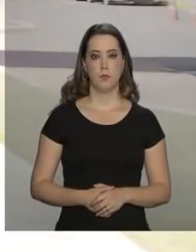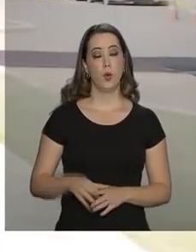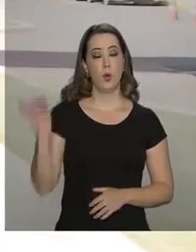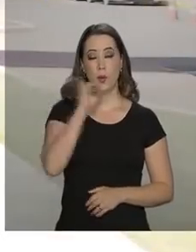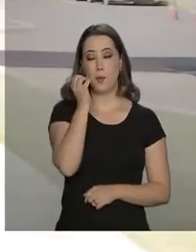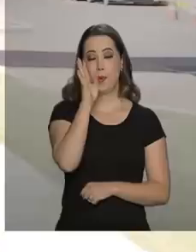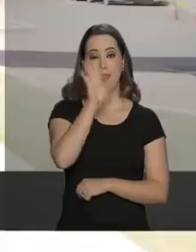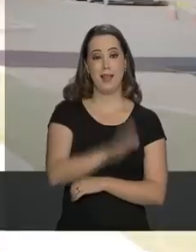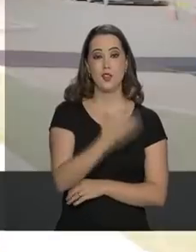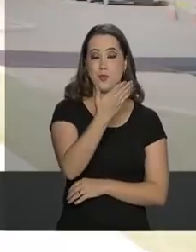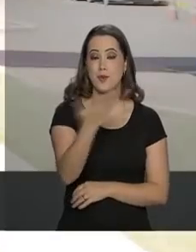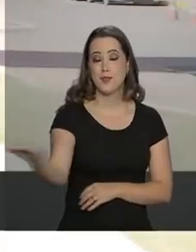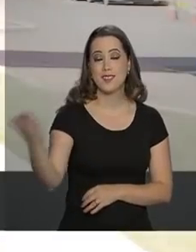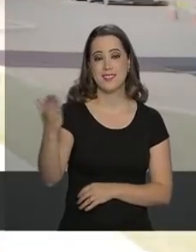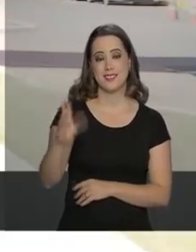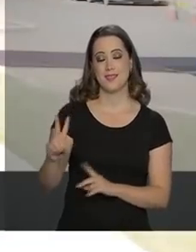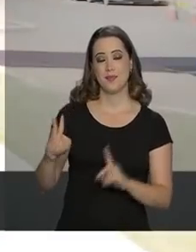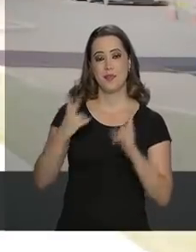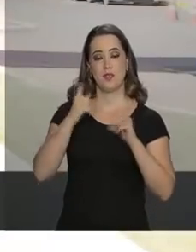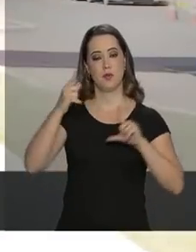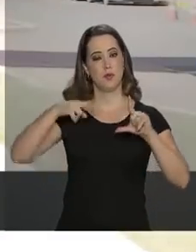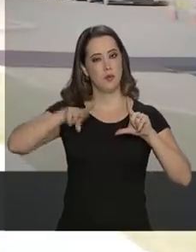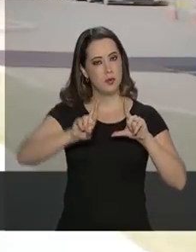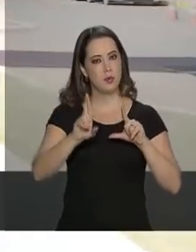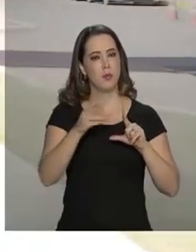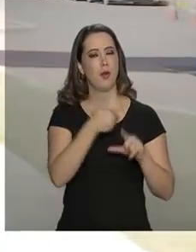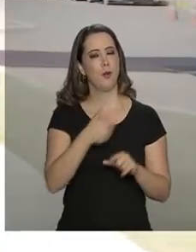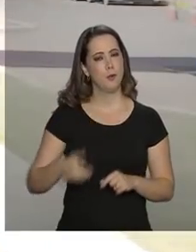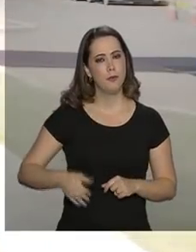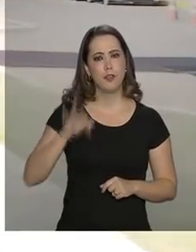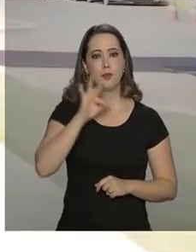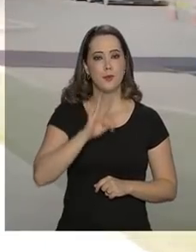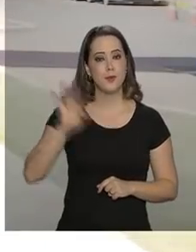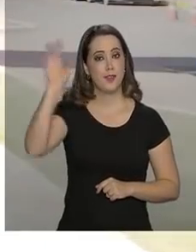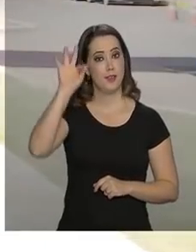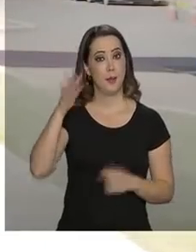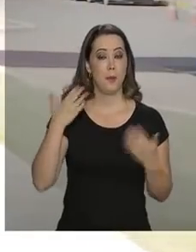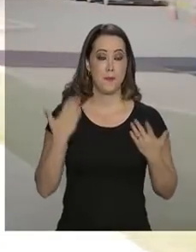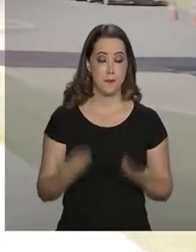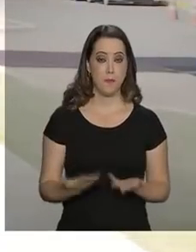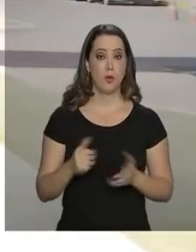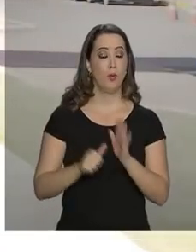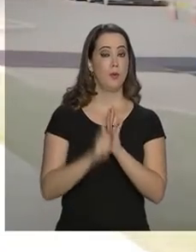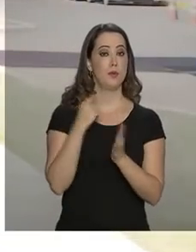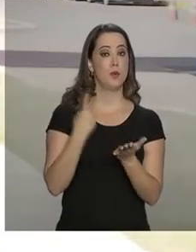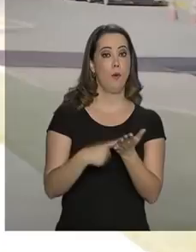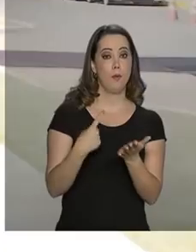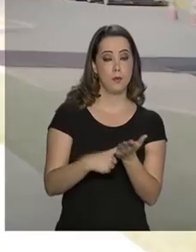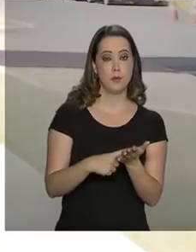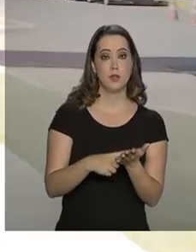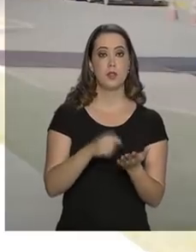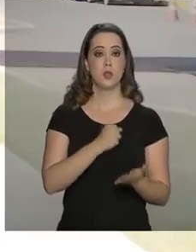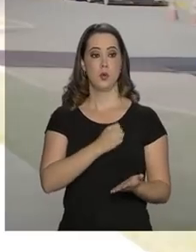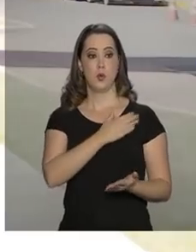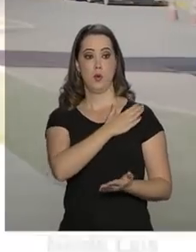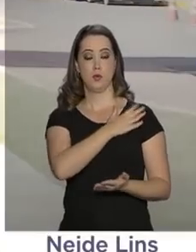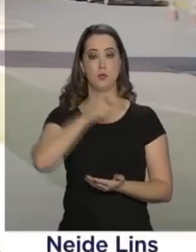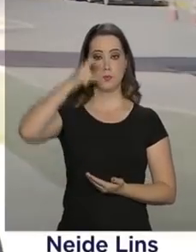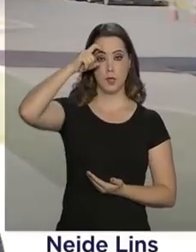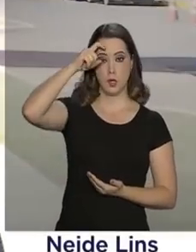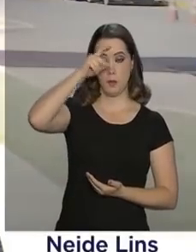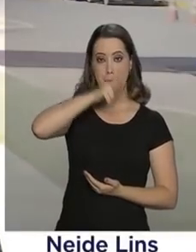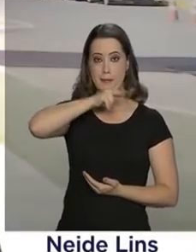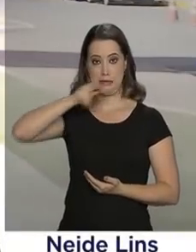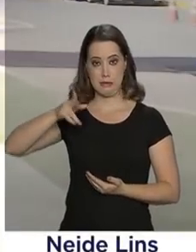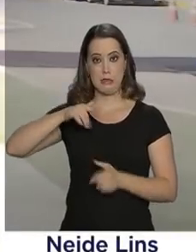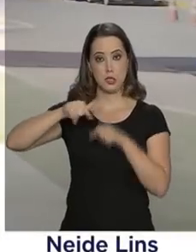boa tarde para você que acompanha NBR a TV do governo federal o primeiro compromisso do presidente em exercício Hilton Mourão nesta quinta-feira